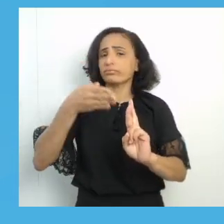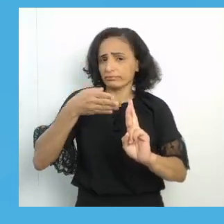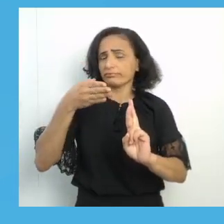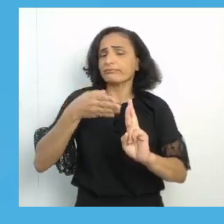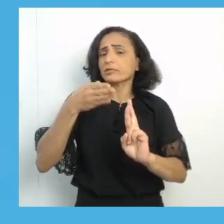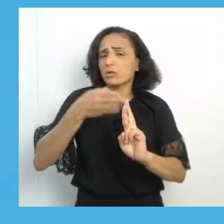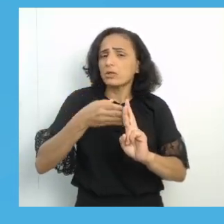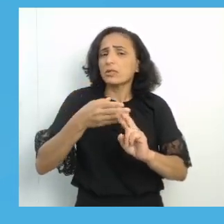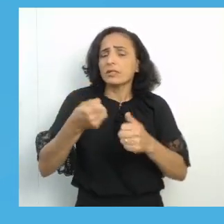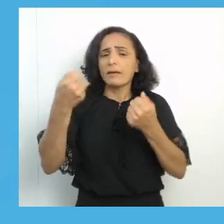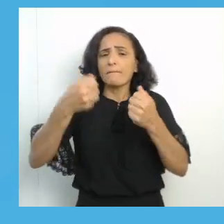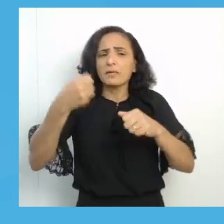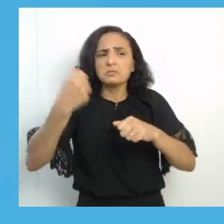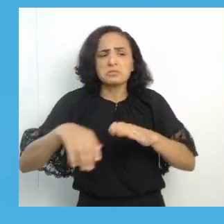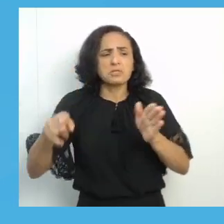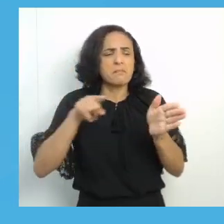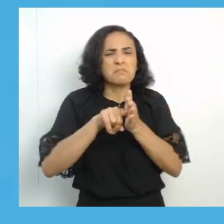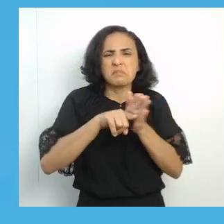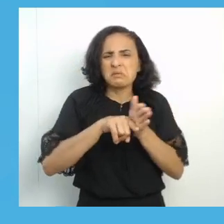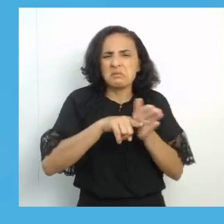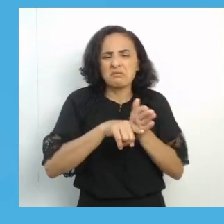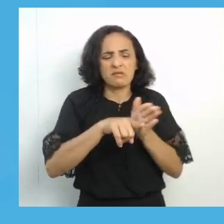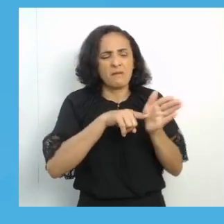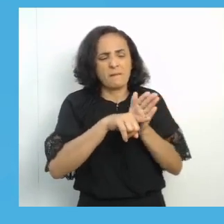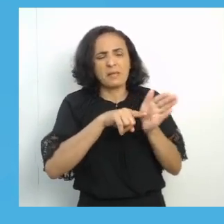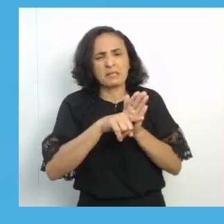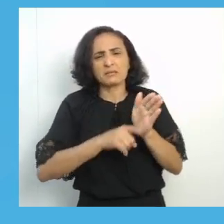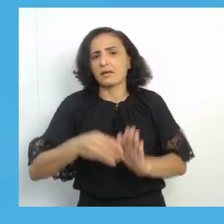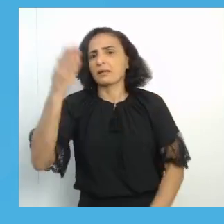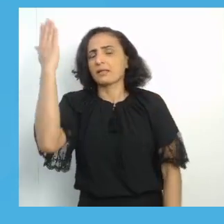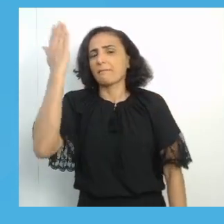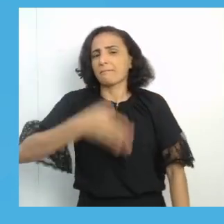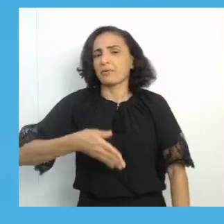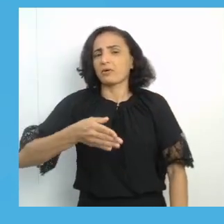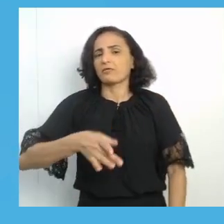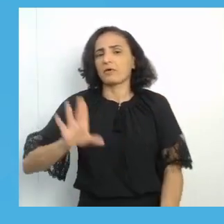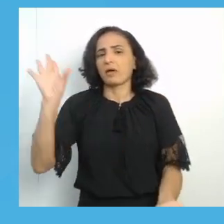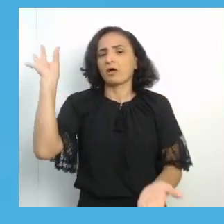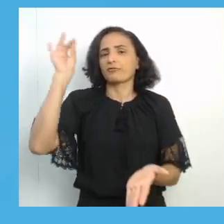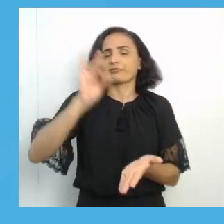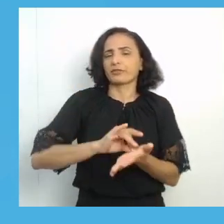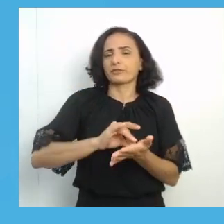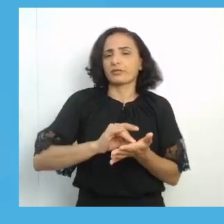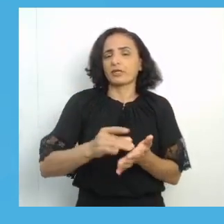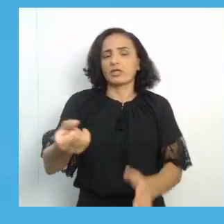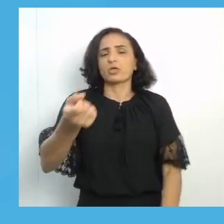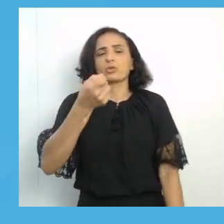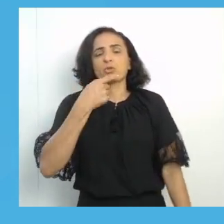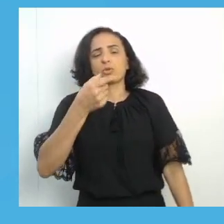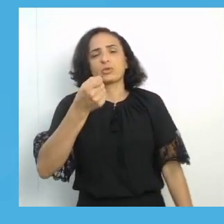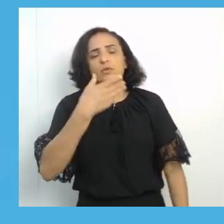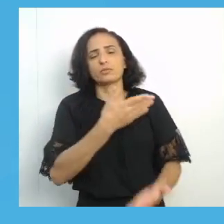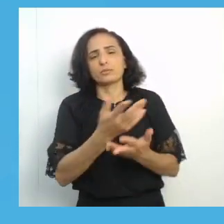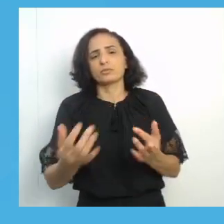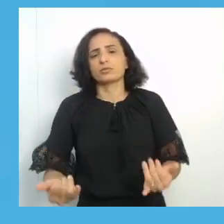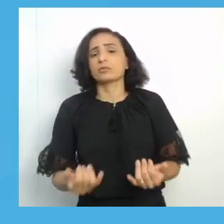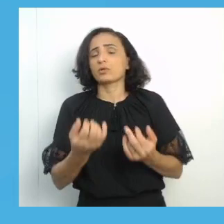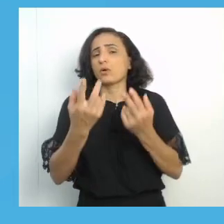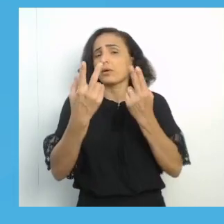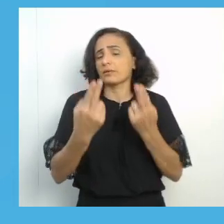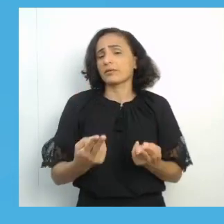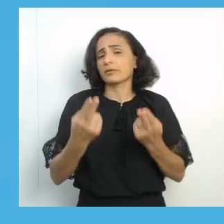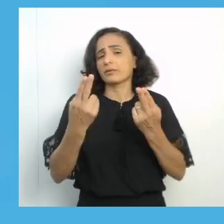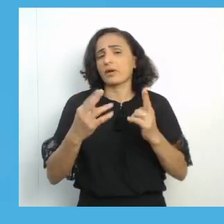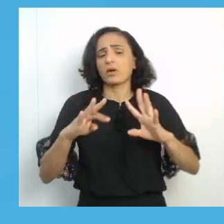de laboratórios que vão comprovar a equivalência, né? E são iguais ao que